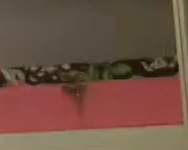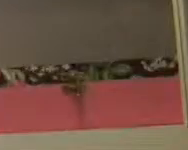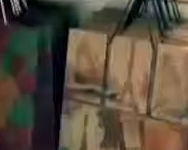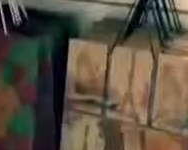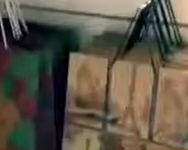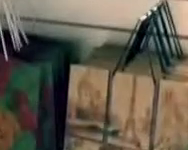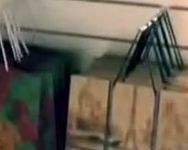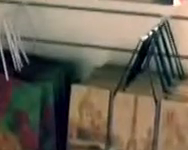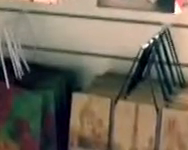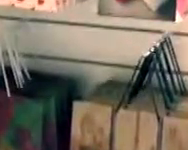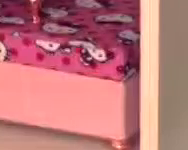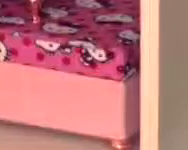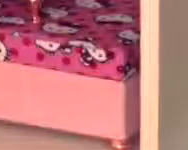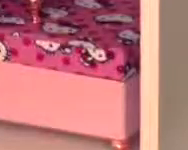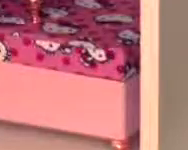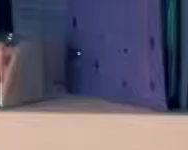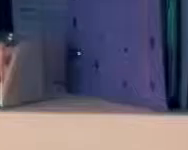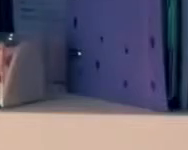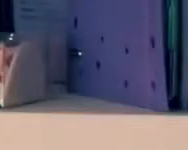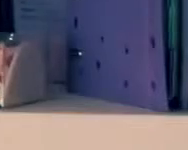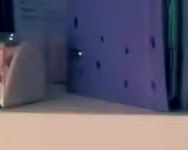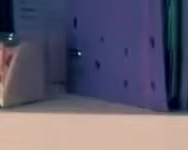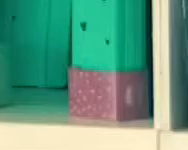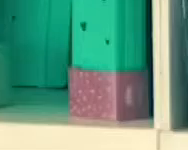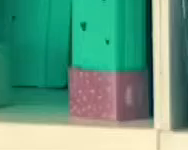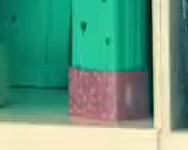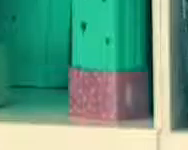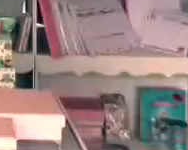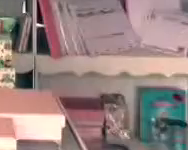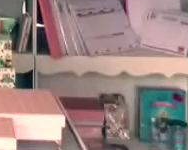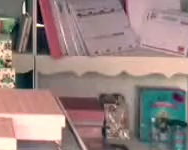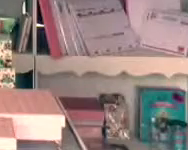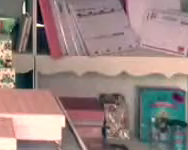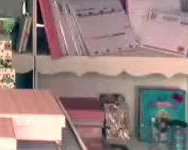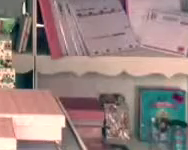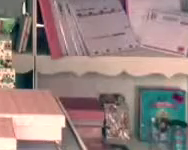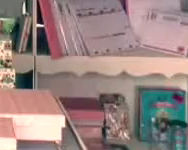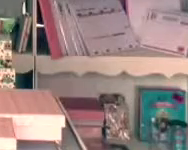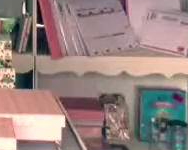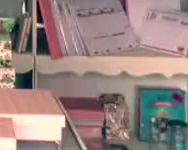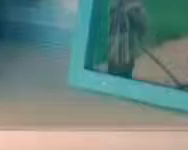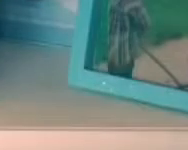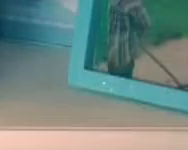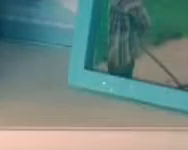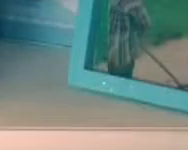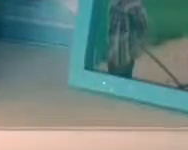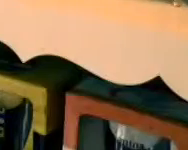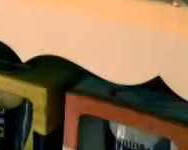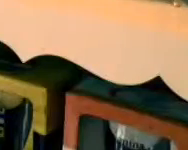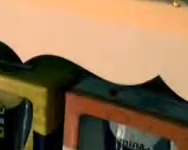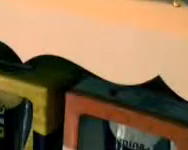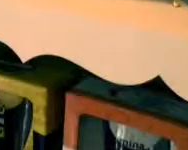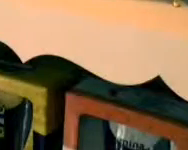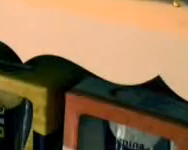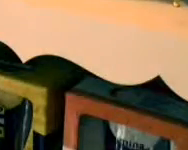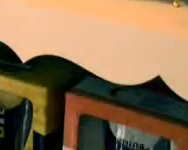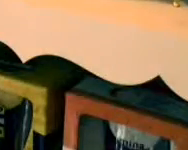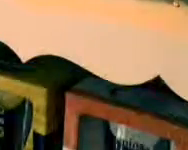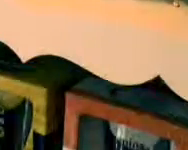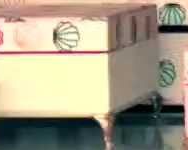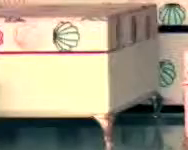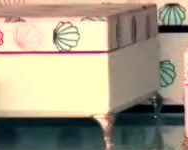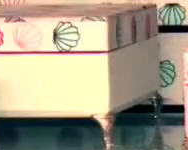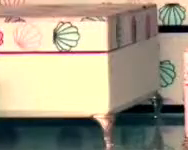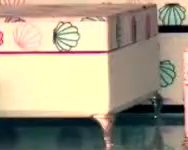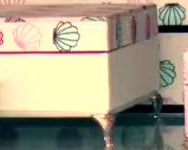lembranças, presentes, papelaria, caixas de joias, agendas, cadernos e livros personalizados. Produzimos embalagens de presente.